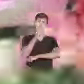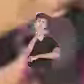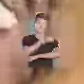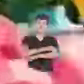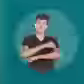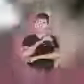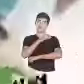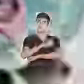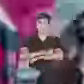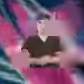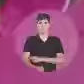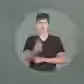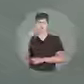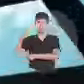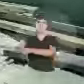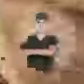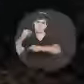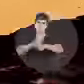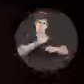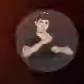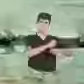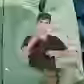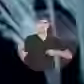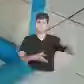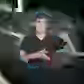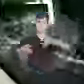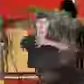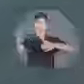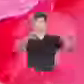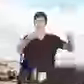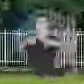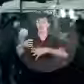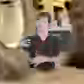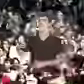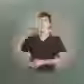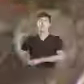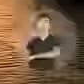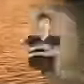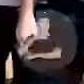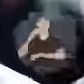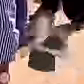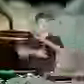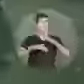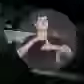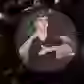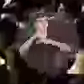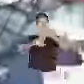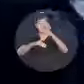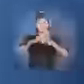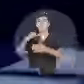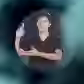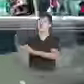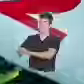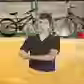em Mossoró. Fiz foi tanta obra como nunca se viu. Mossoró cresceu.